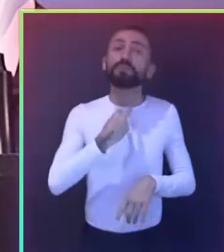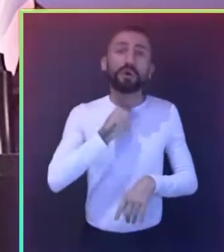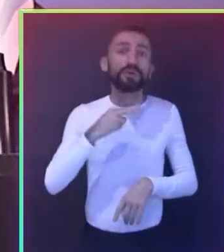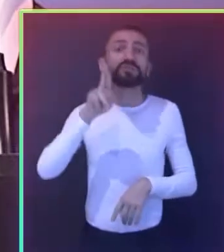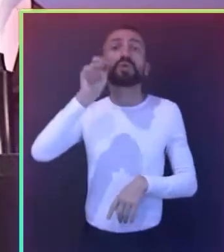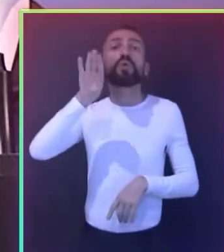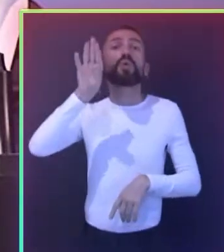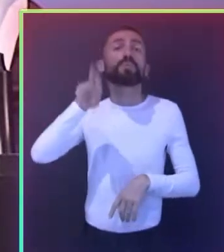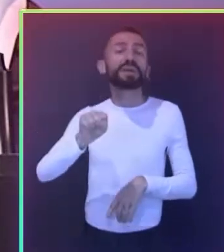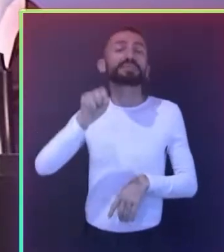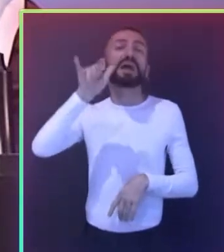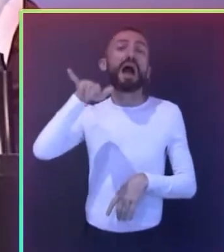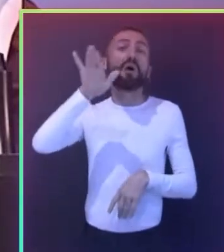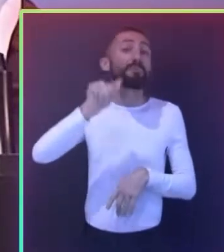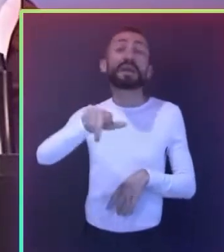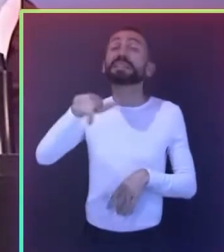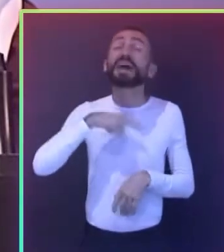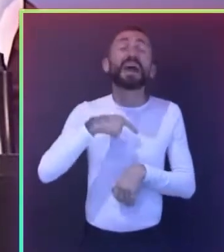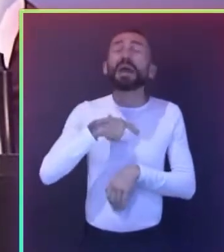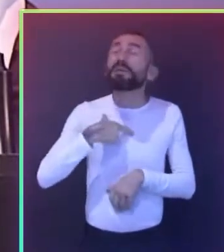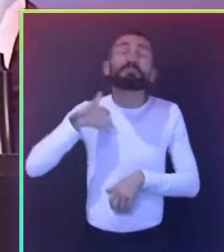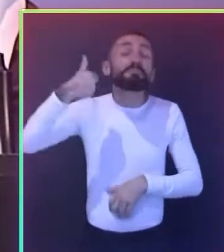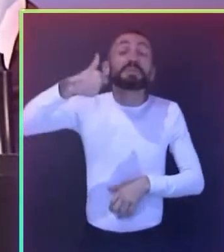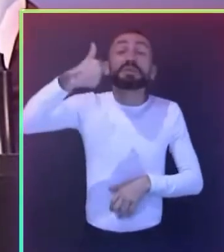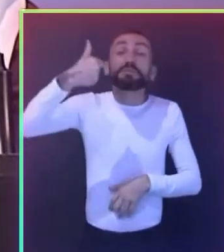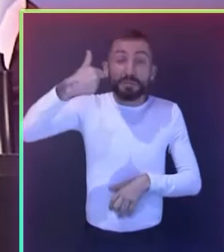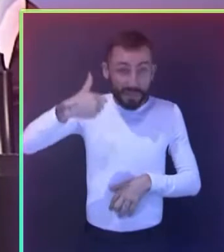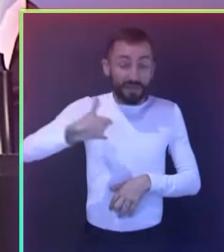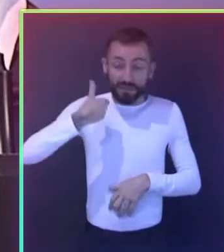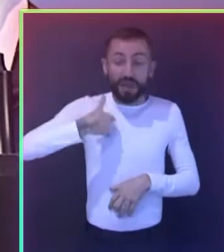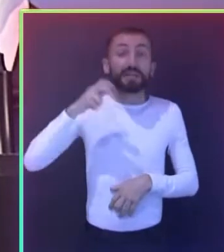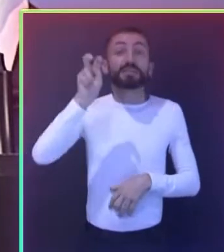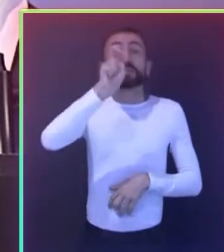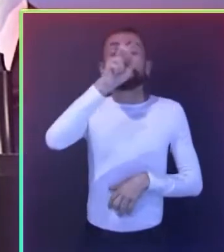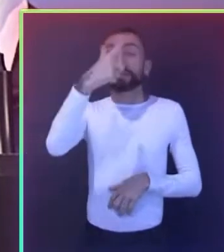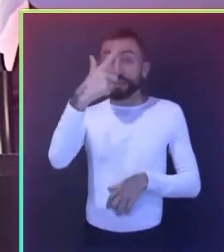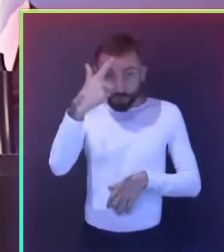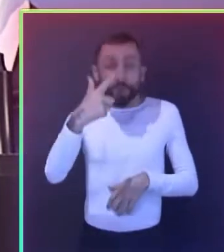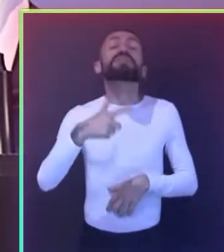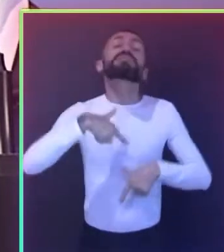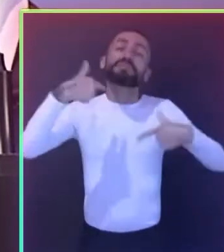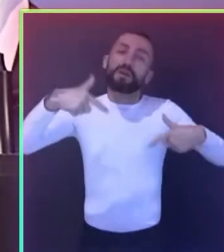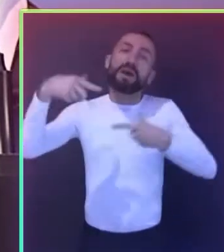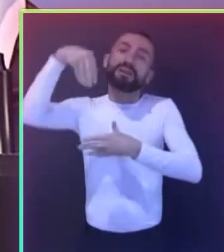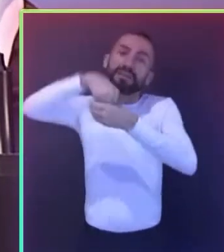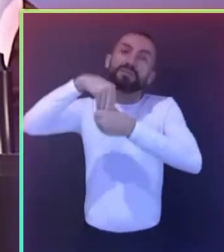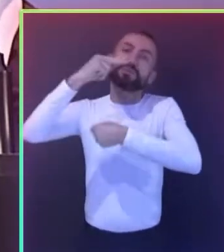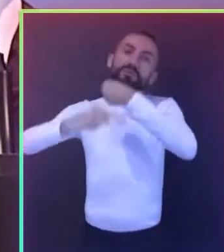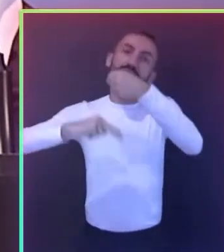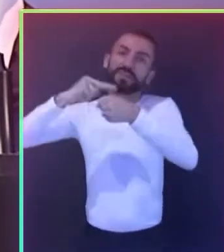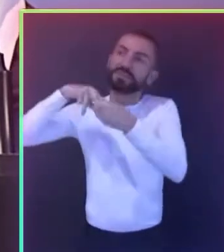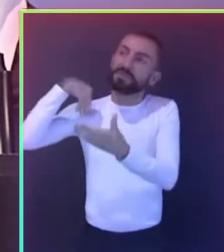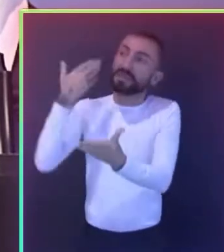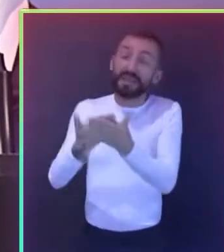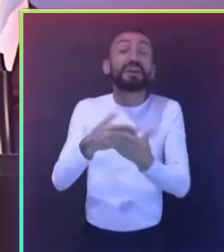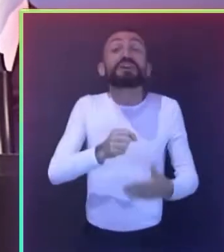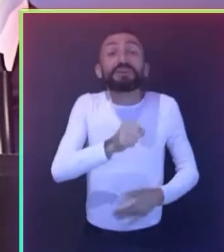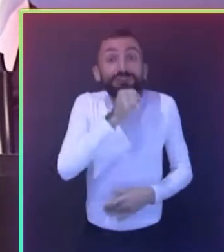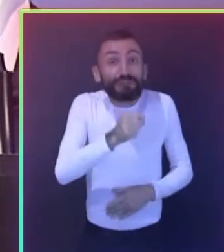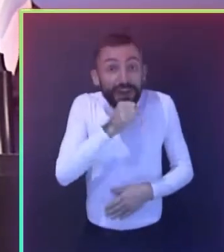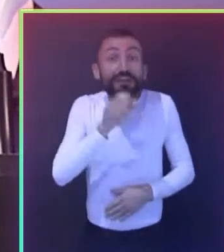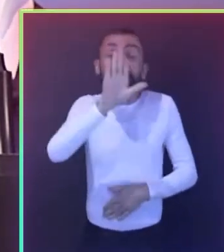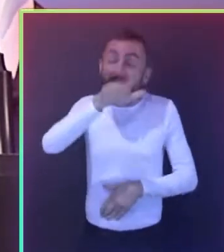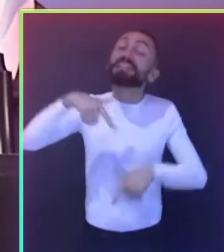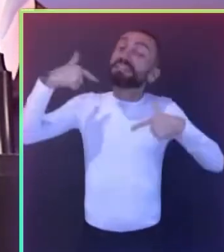o mais antigo servidor em atividade da Unesp 52 anos de efetivo exercício ficar velho mas continua trabalhando